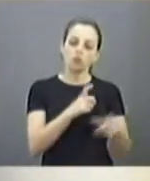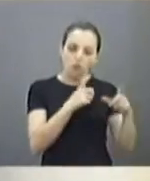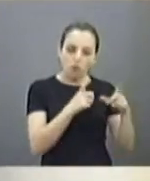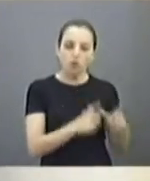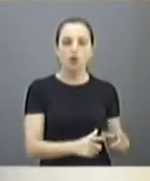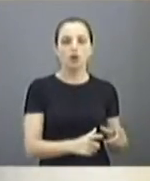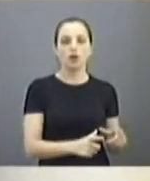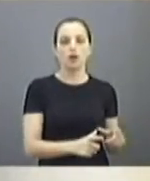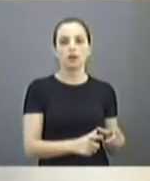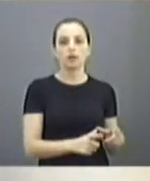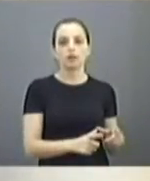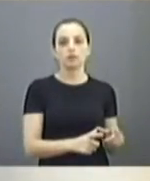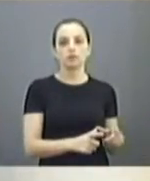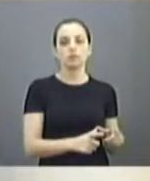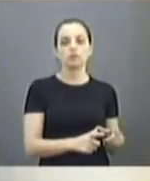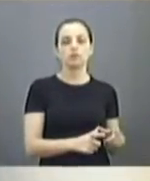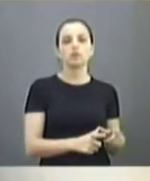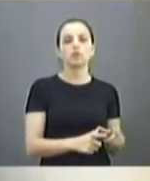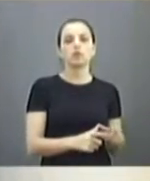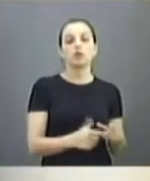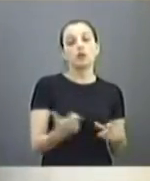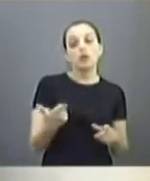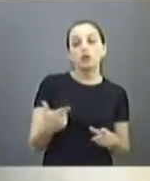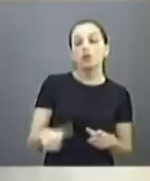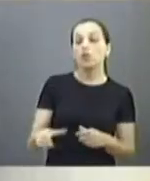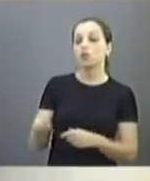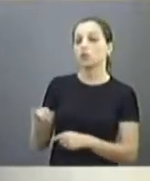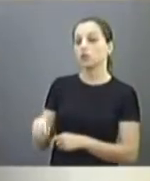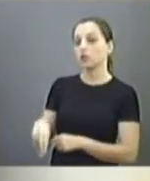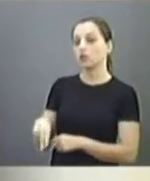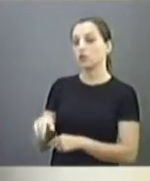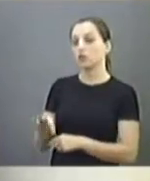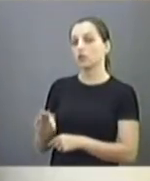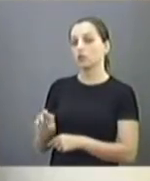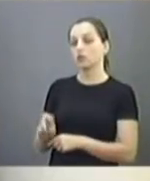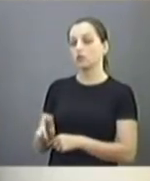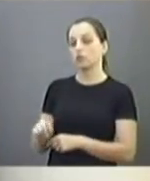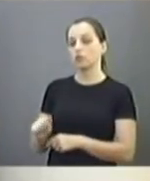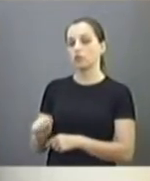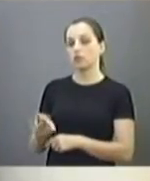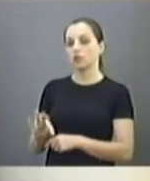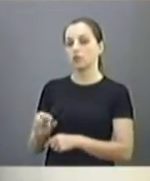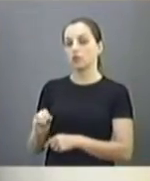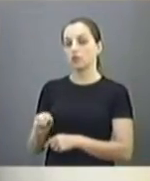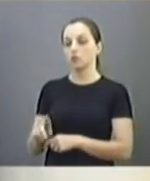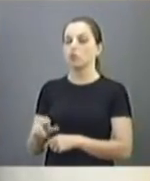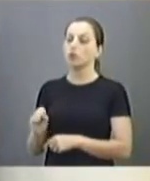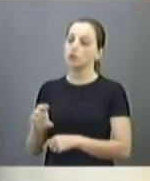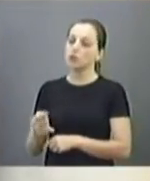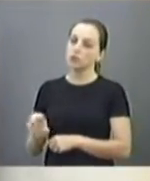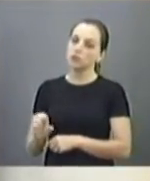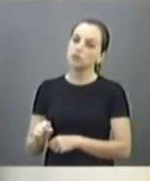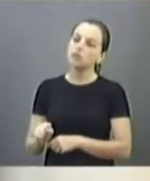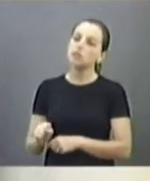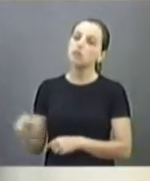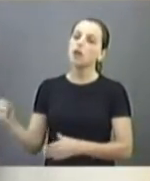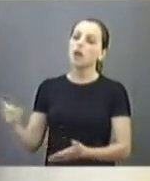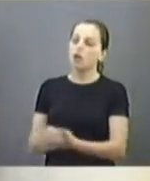determinada unidade, e infratores, doutor Helder, que cometeram um crime grave.